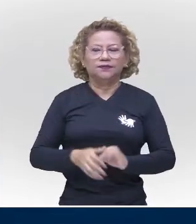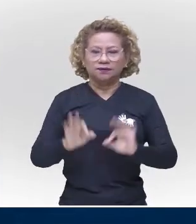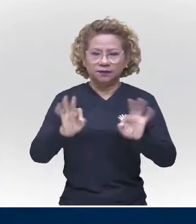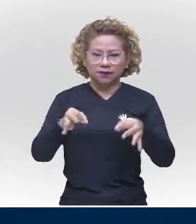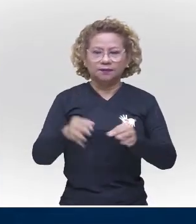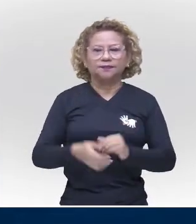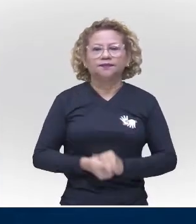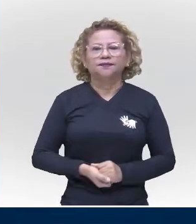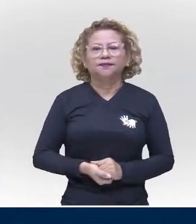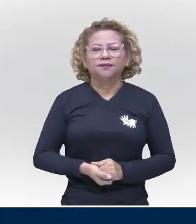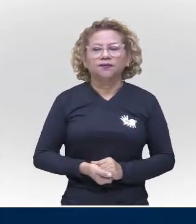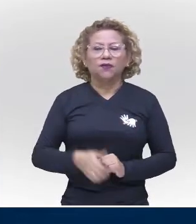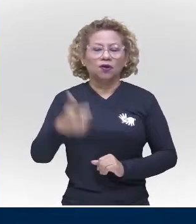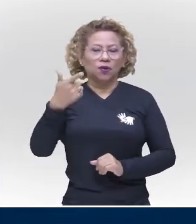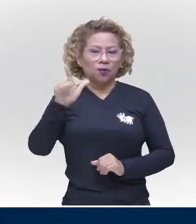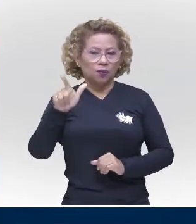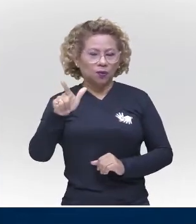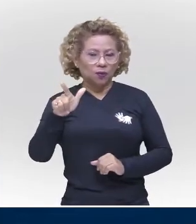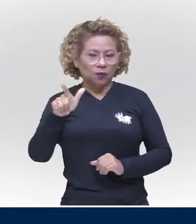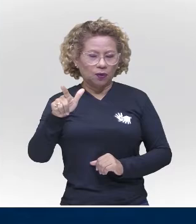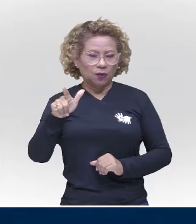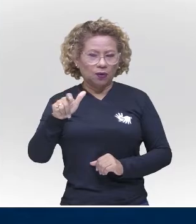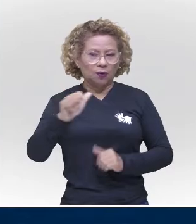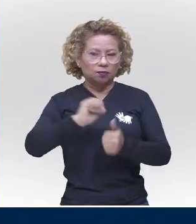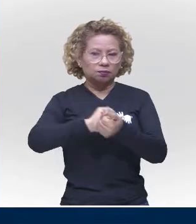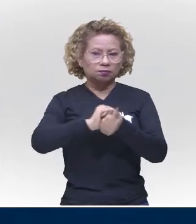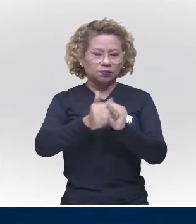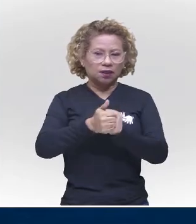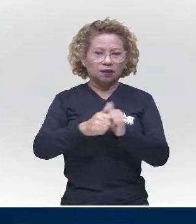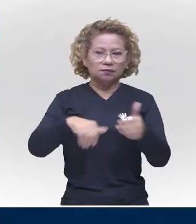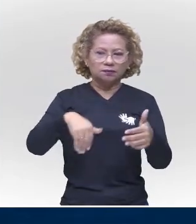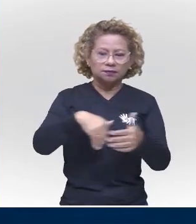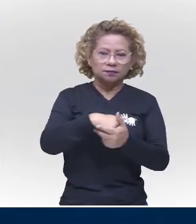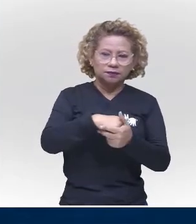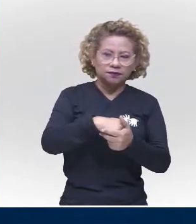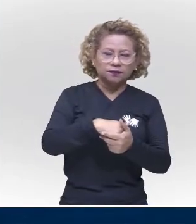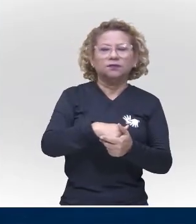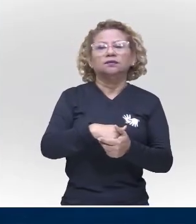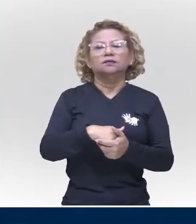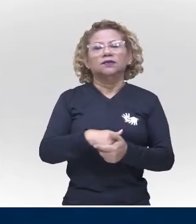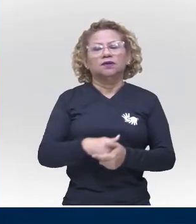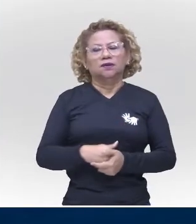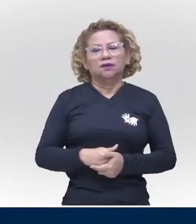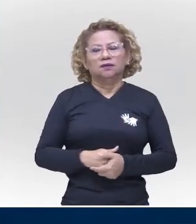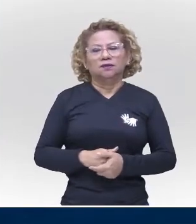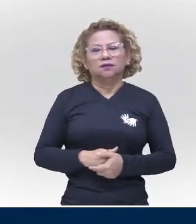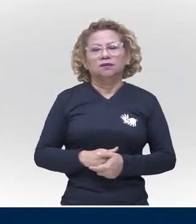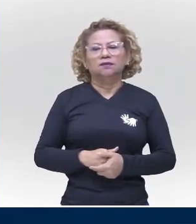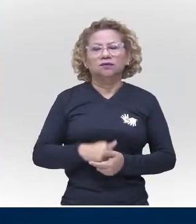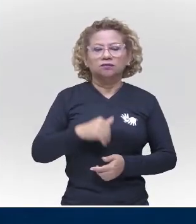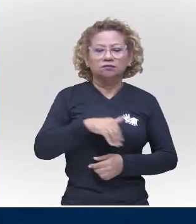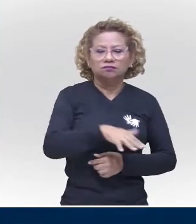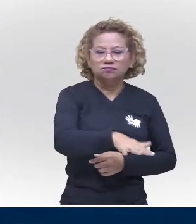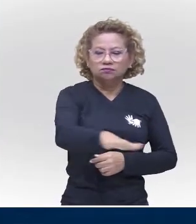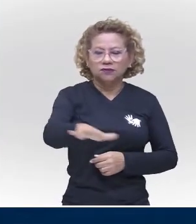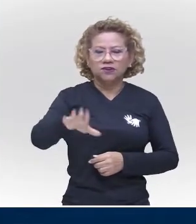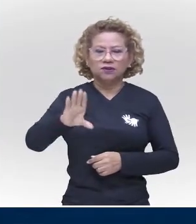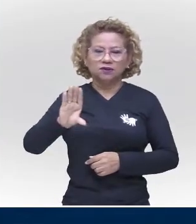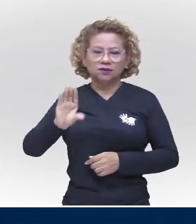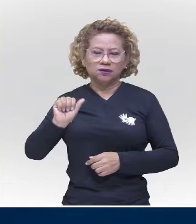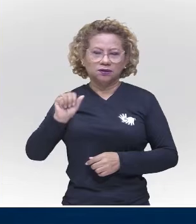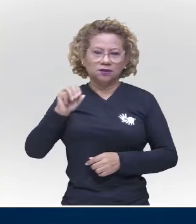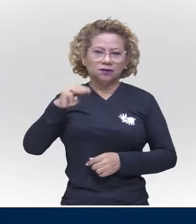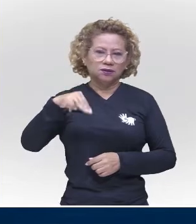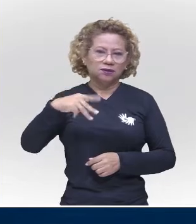certo? Outro que nós temos aqui é o futebol de campo. Esse aqui é a paixão nacional. Eu vou pedir para dar